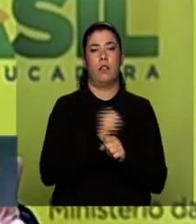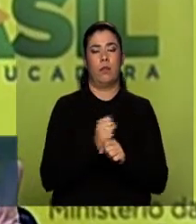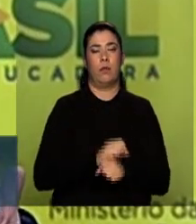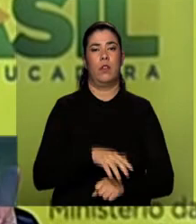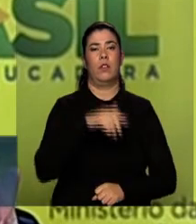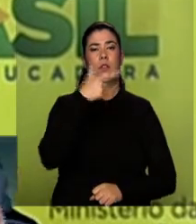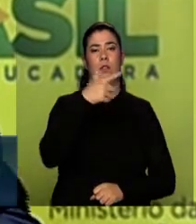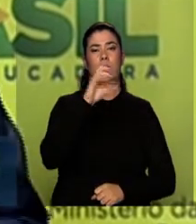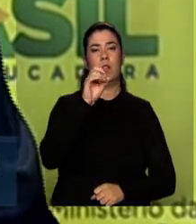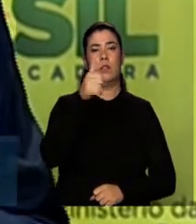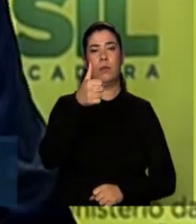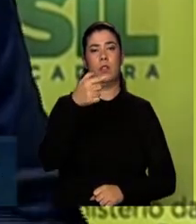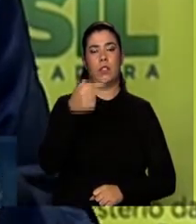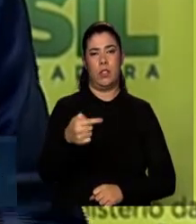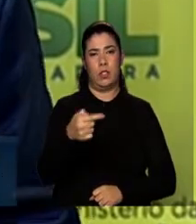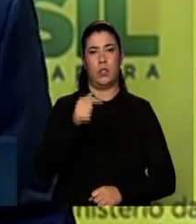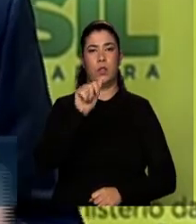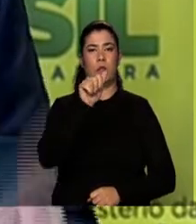2017...